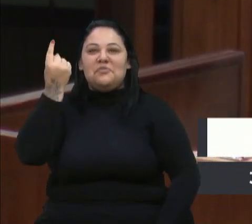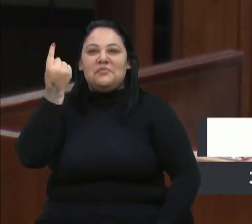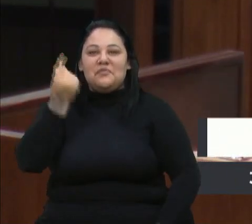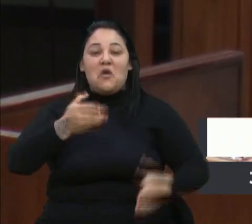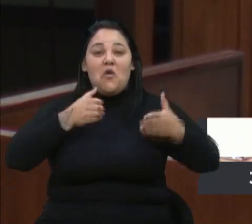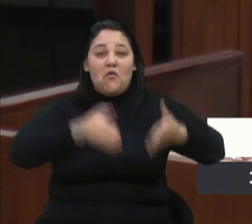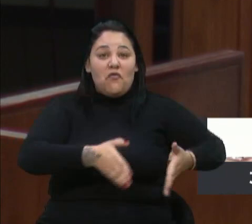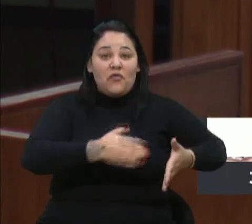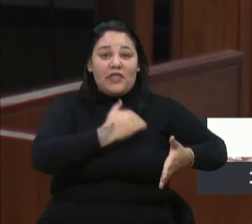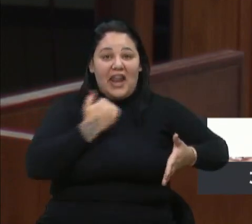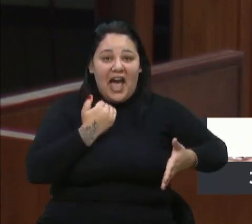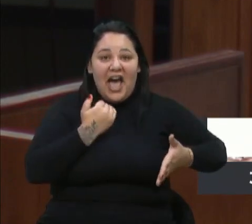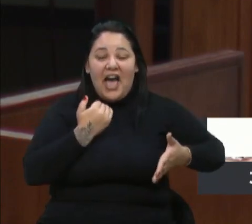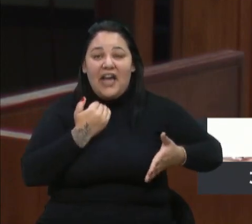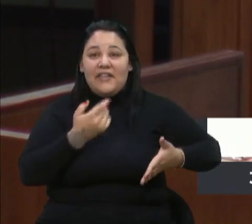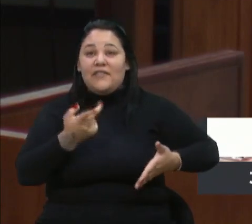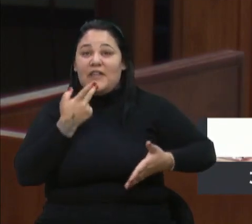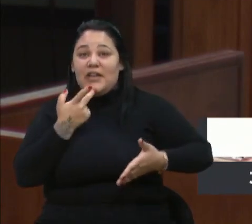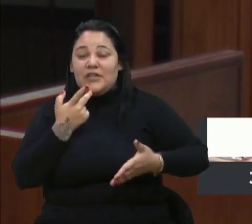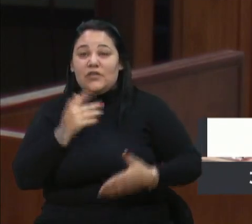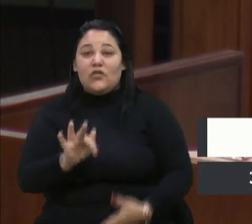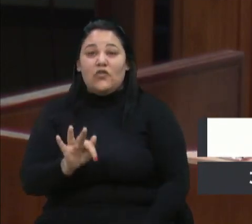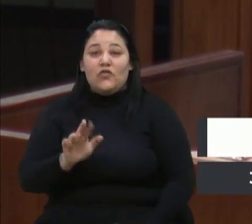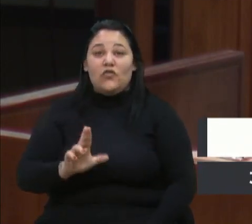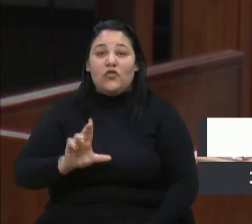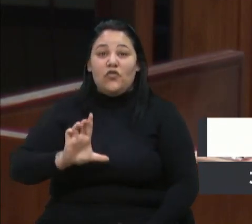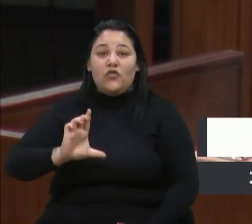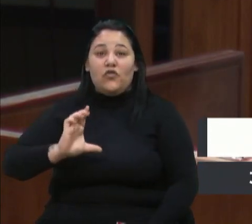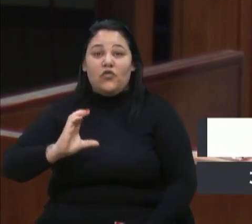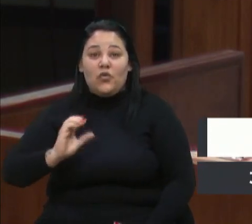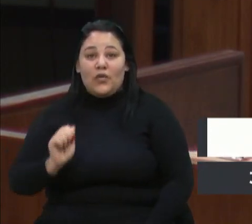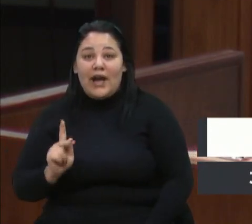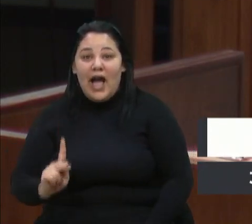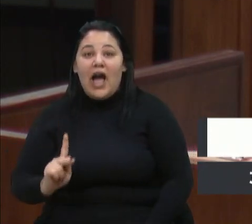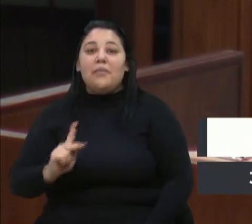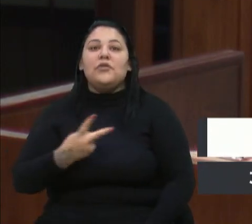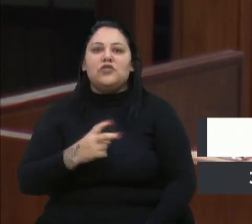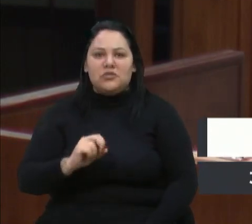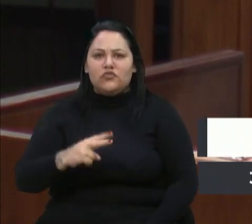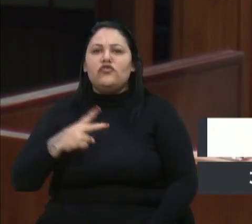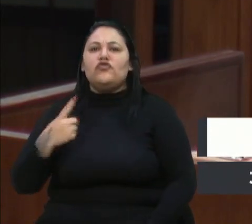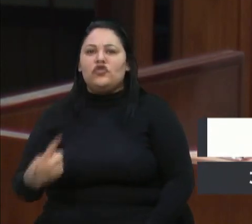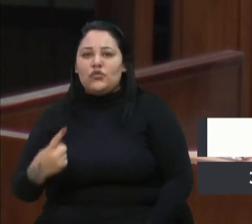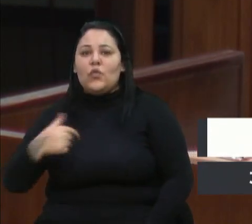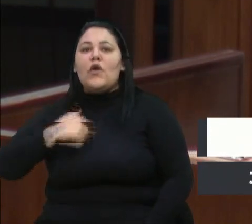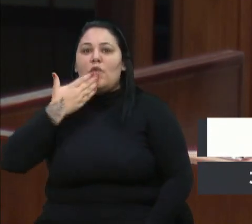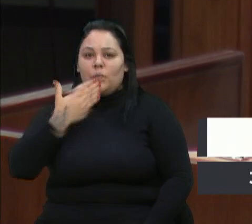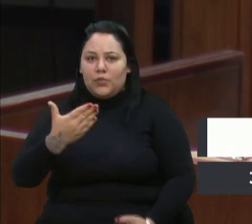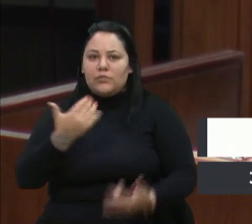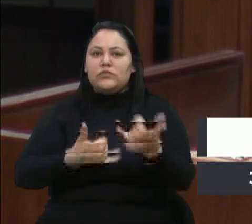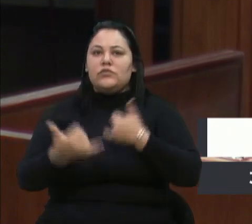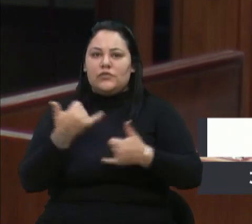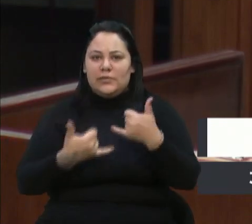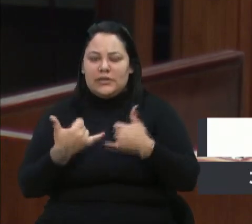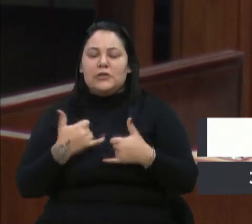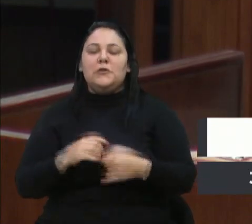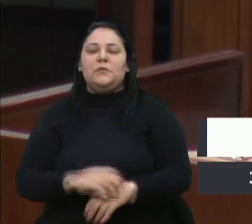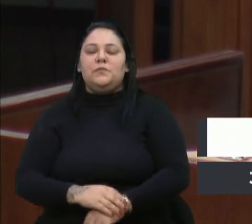o FUNCAP, que inclusive em 2021 fiz um pedido de informações, né? Vocês lembram?